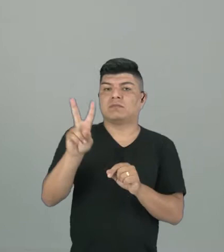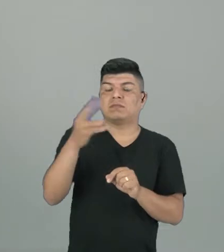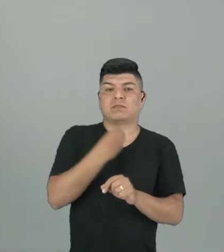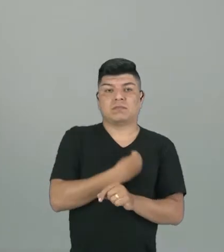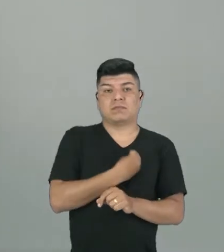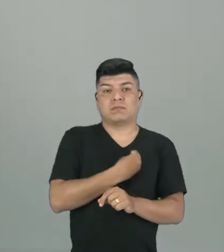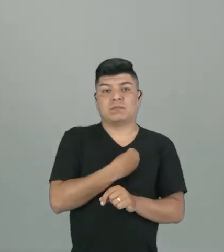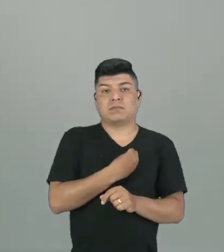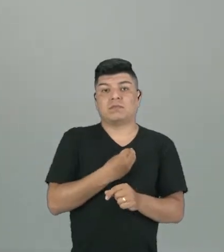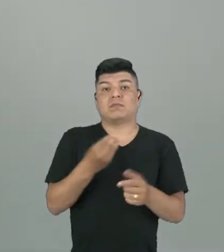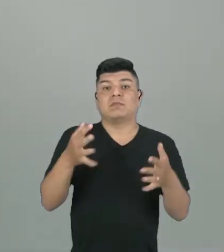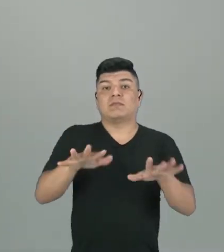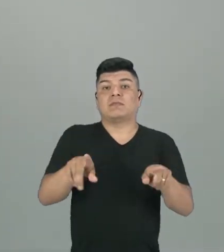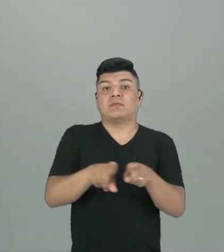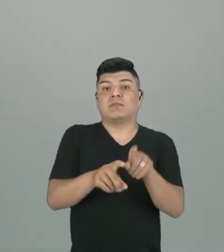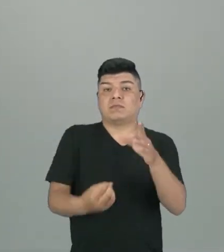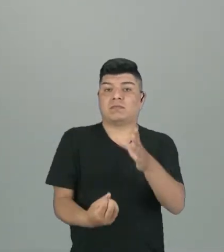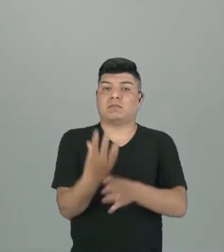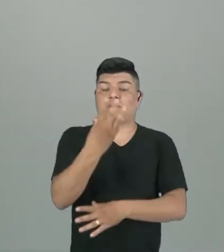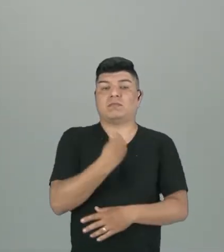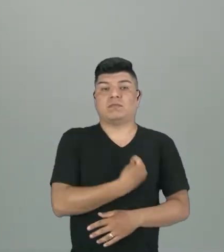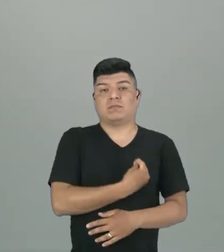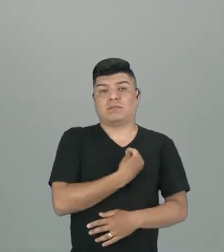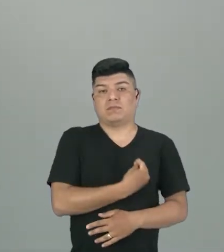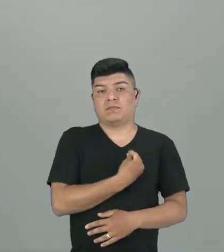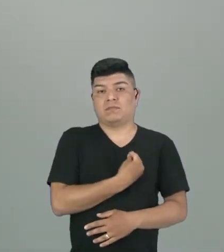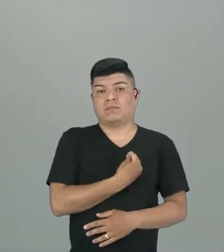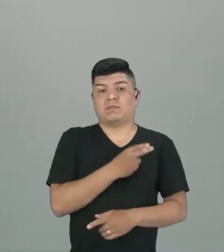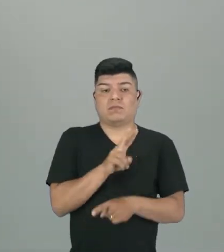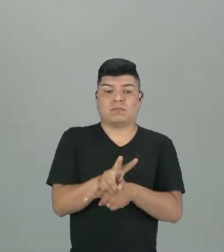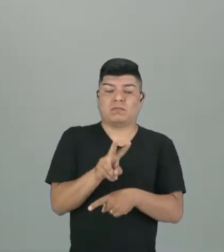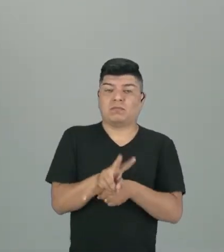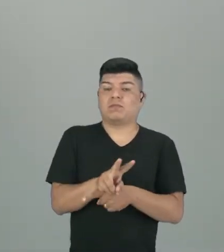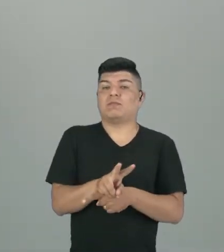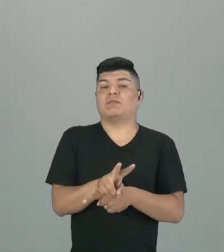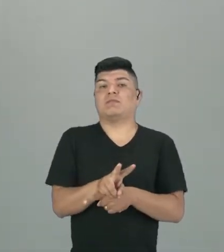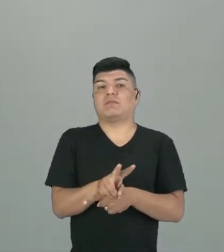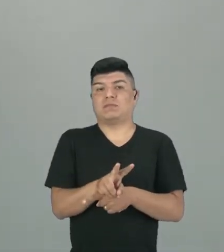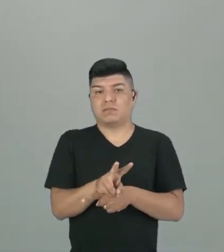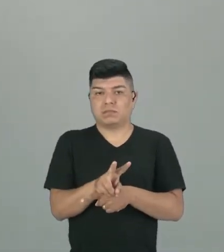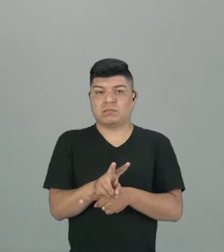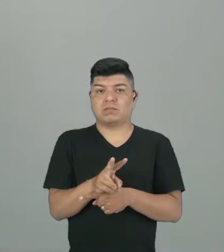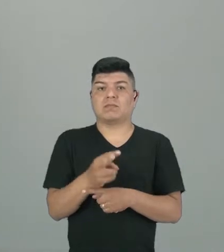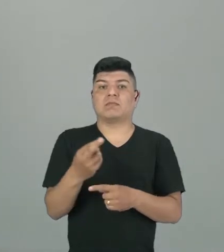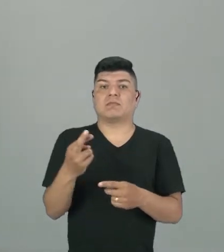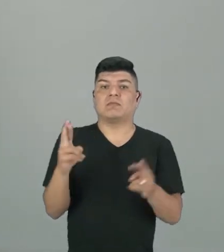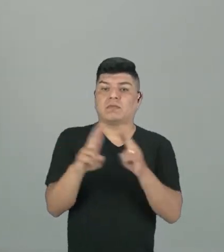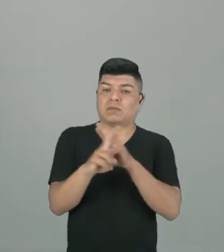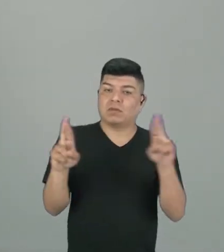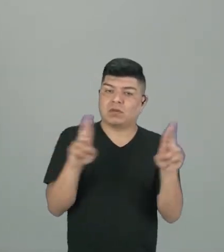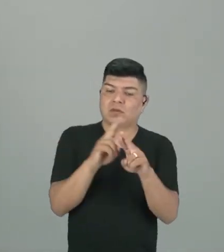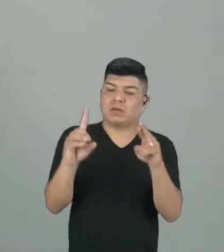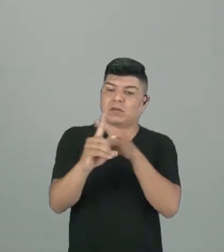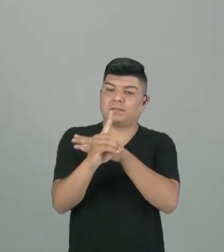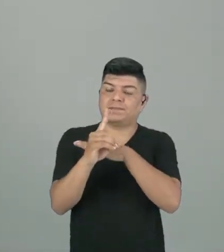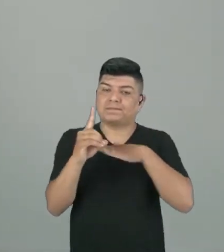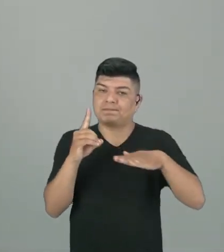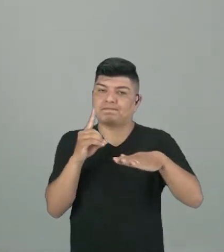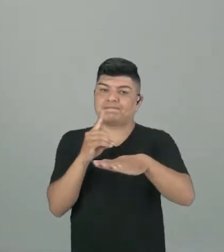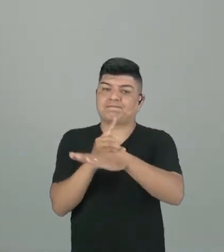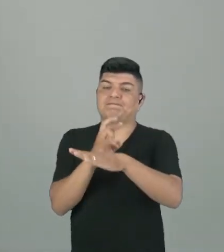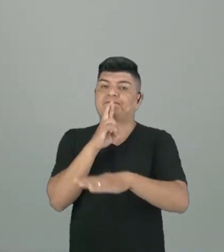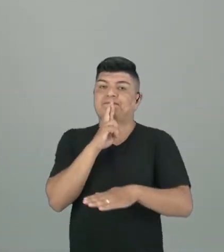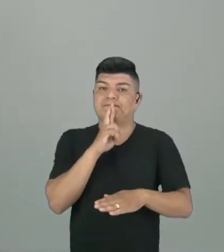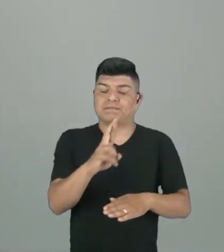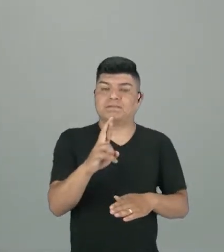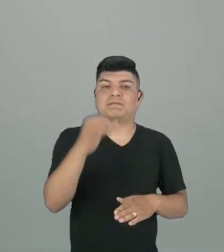vida. Incluem origem da vida, preservação, relacionamento social, respostas